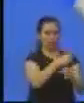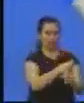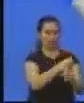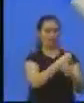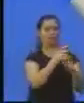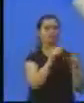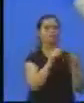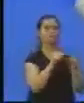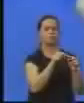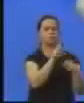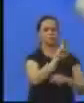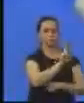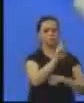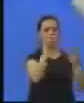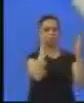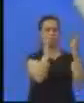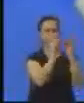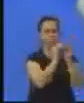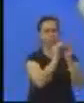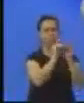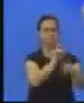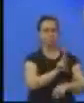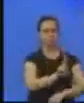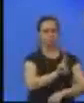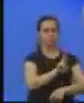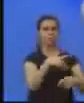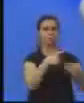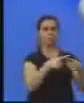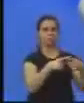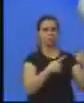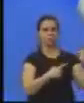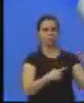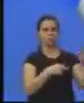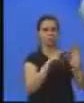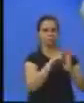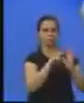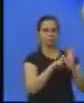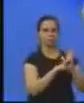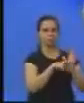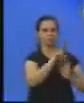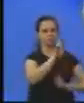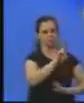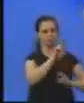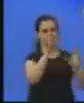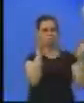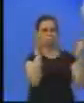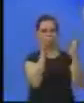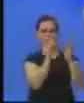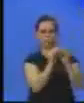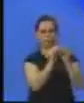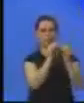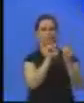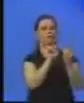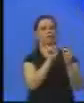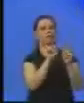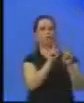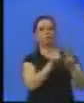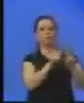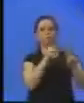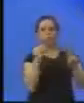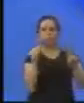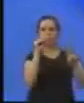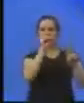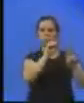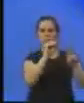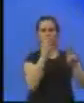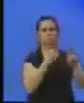da raiz, eu vou chamar de u. A minha regra, então, será o quê? U elevado a alguém, porque a raiz eu não sei calcular. Não existe